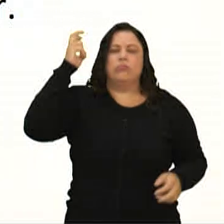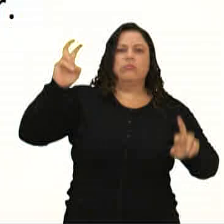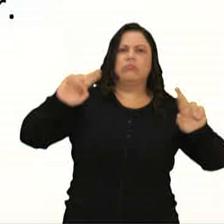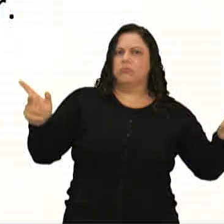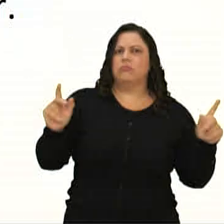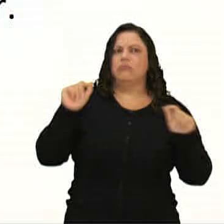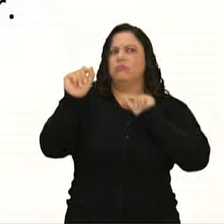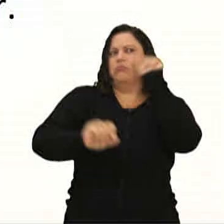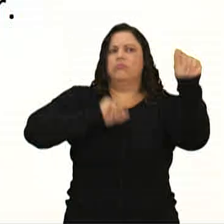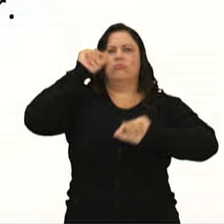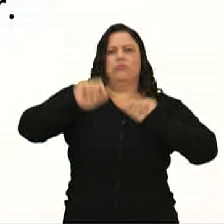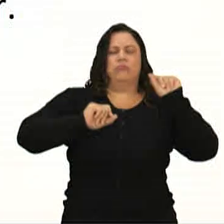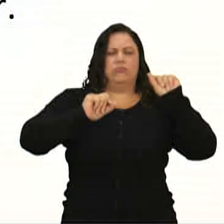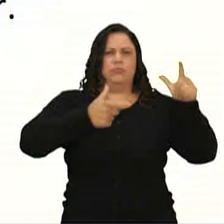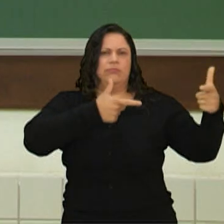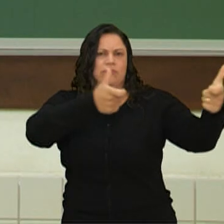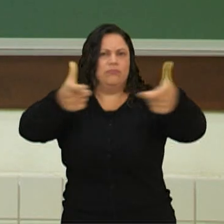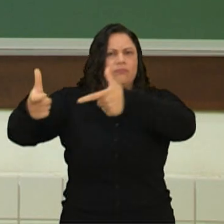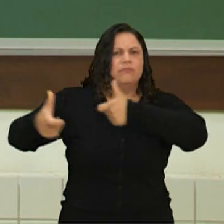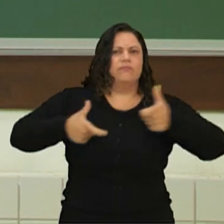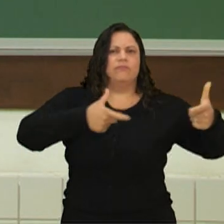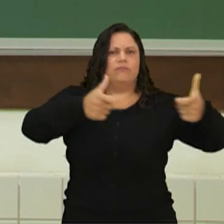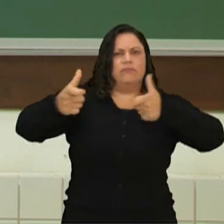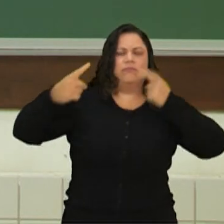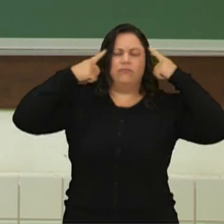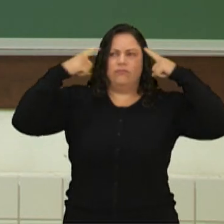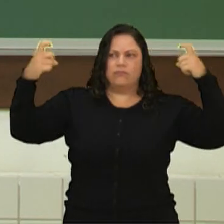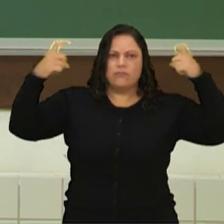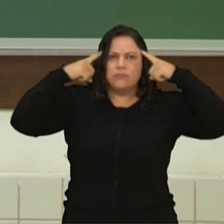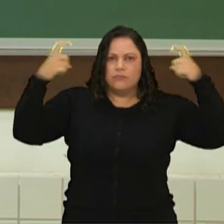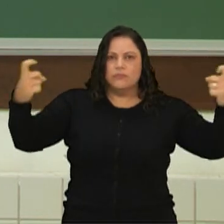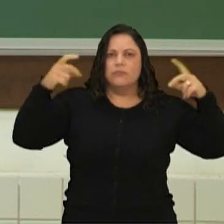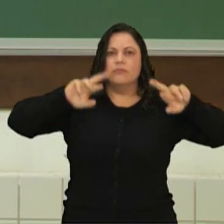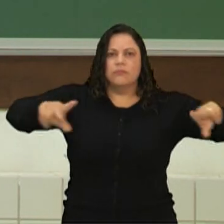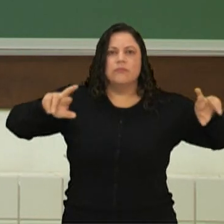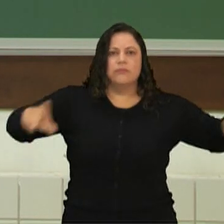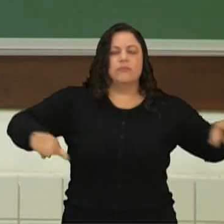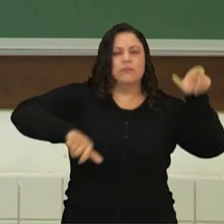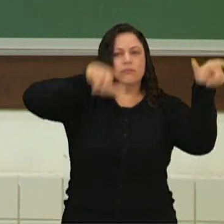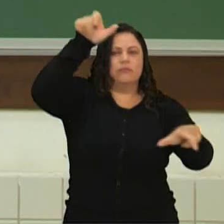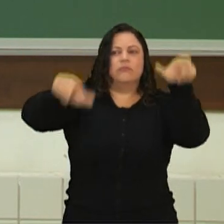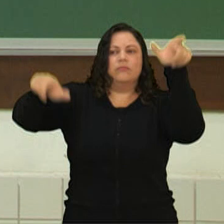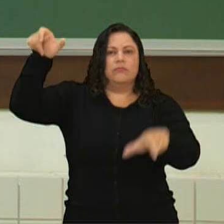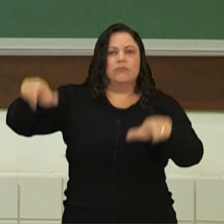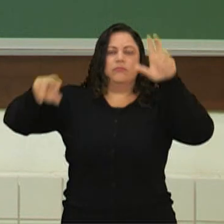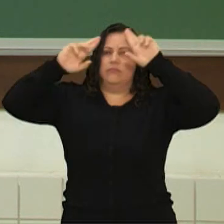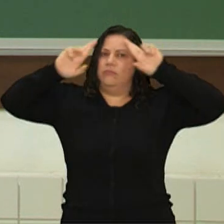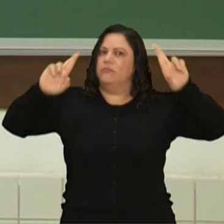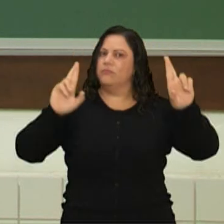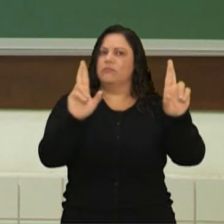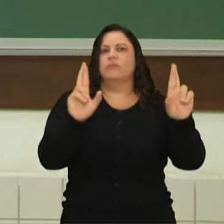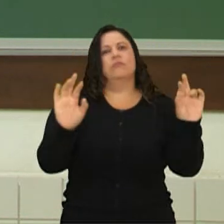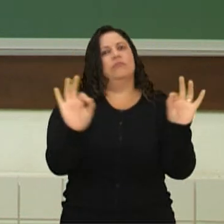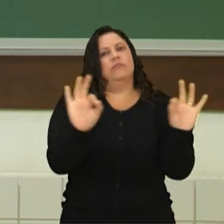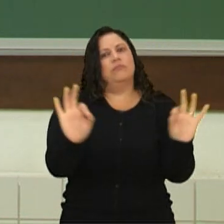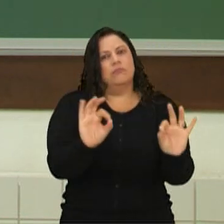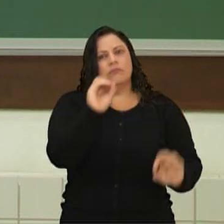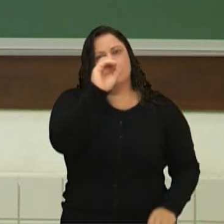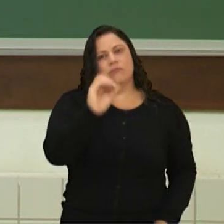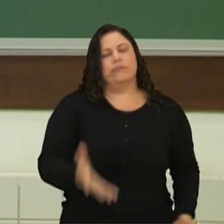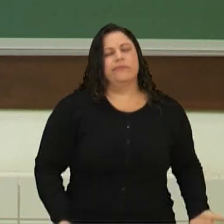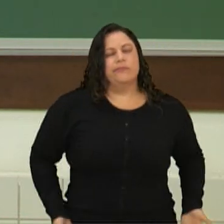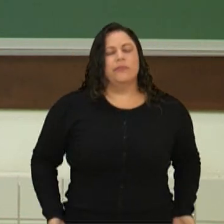contra todos, ou seja, haveria muita violência entre as pessoas, Ninguém se respeitaria. Cabe, porém, a